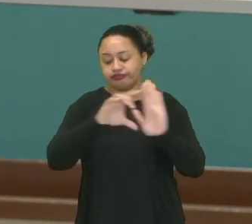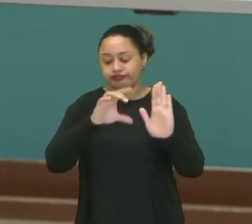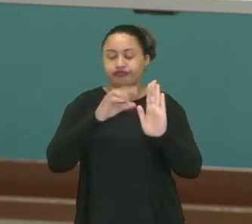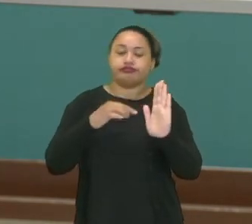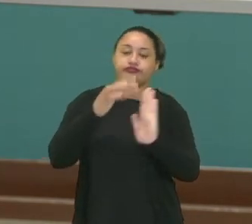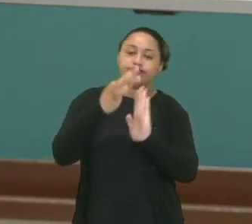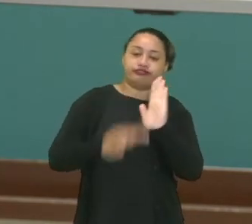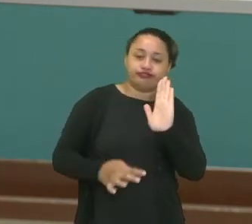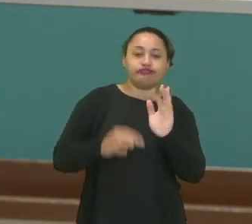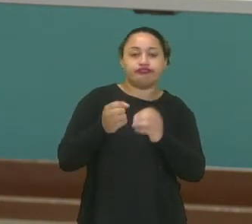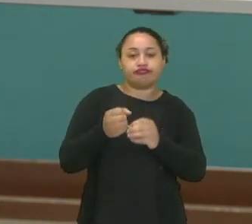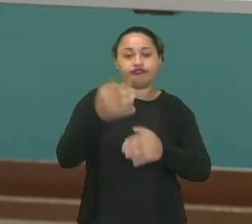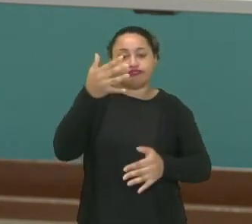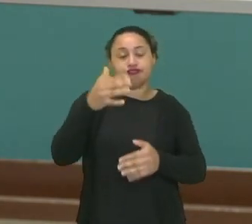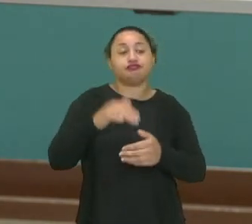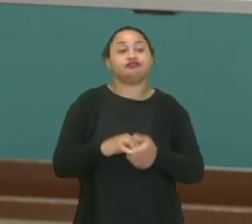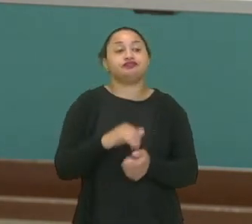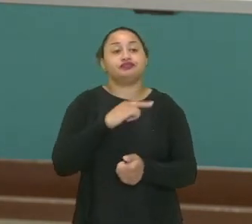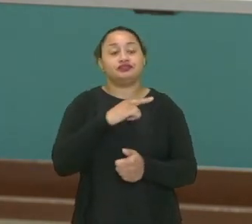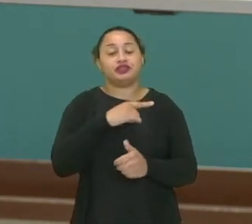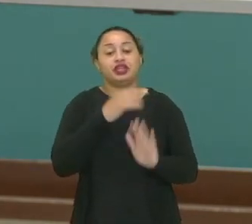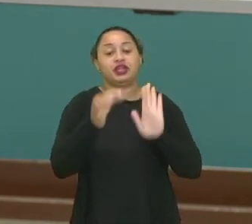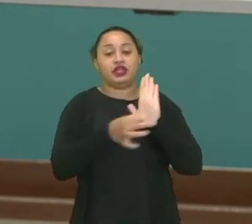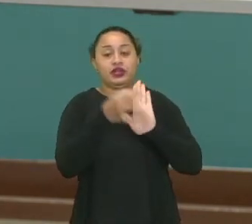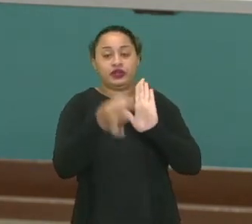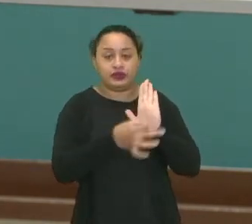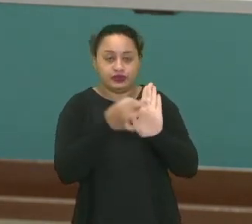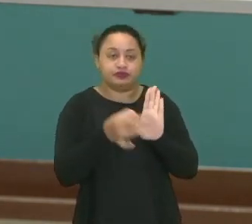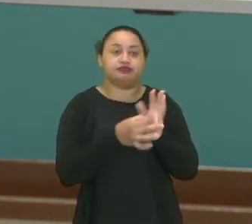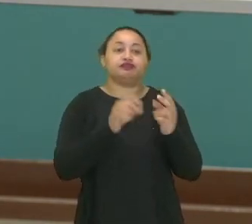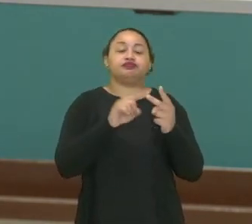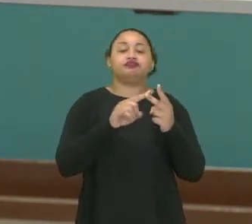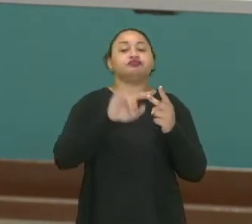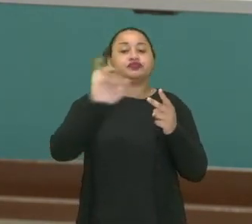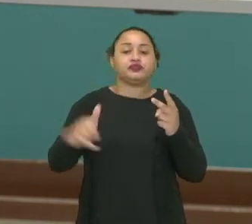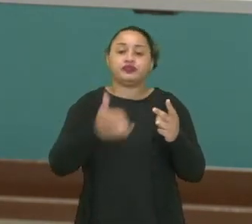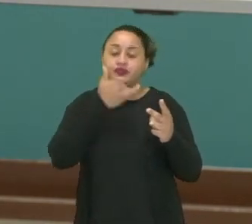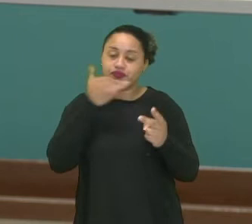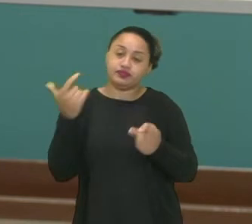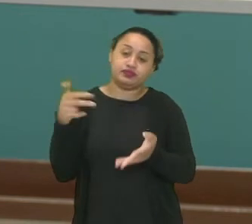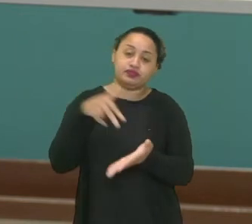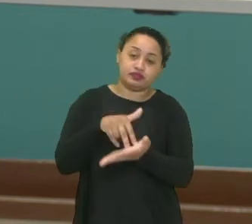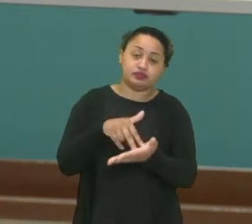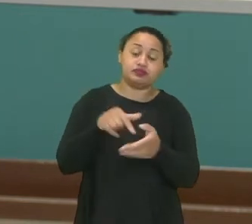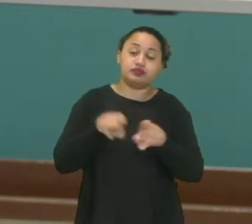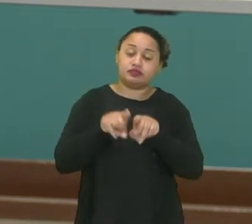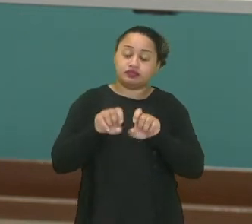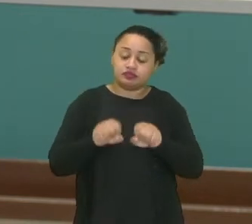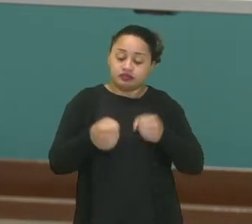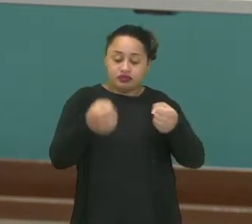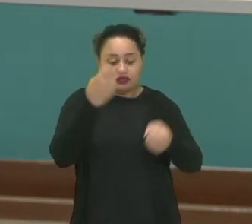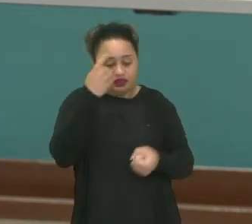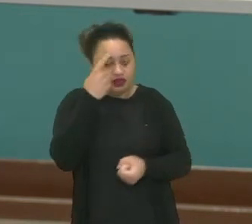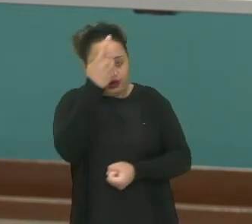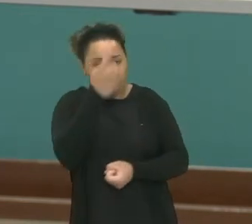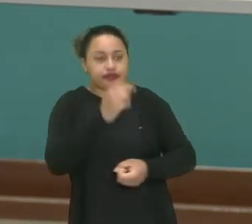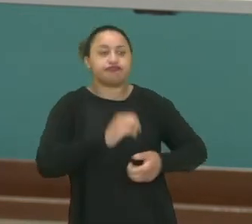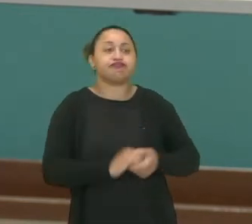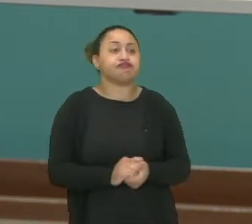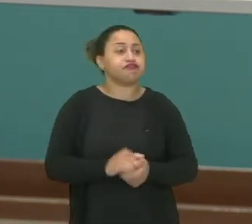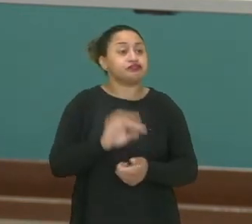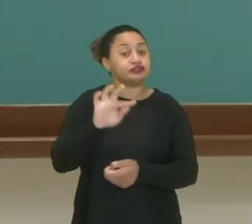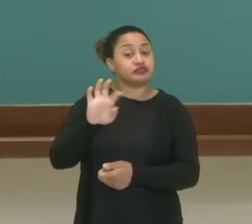dizer. Então, nele estão os argumentos, justificando um posicionamento e defendendo a tese. Tese,